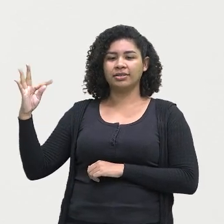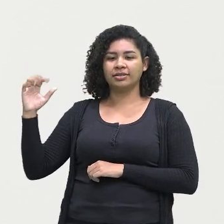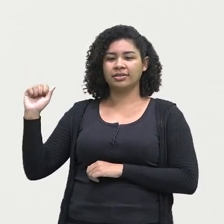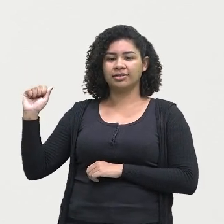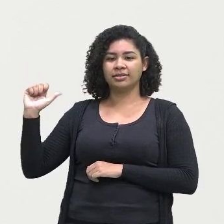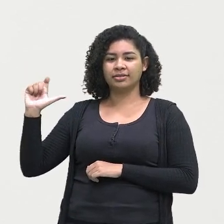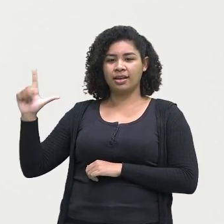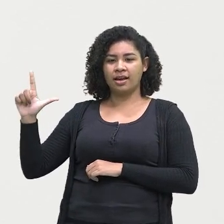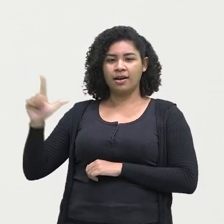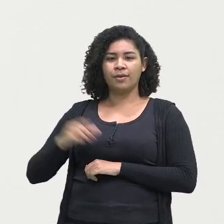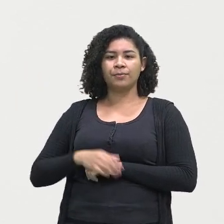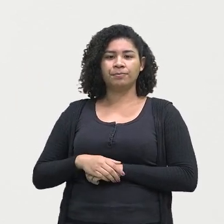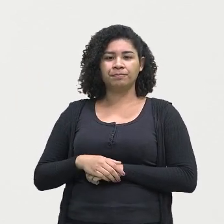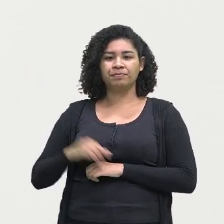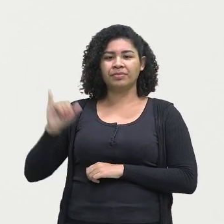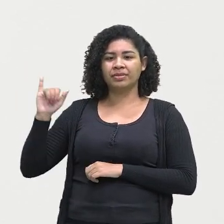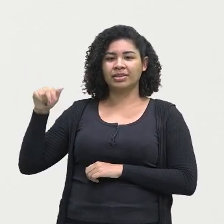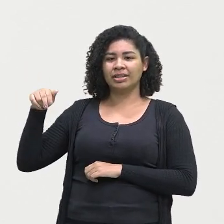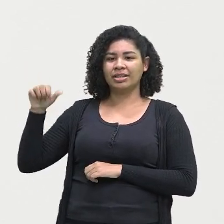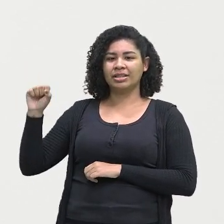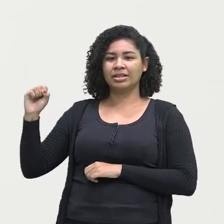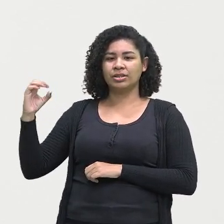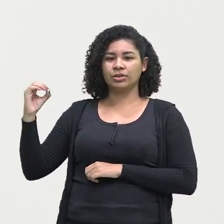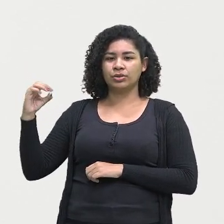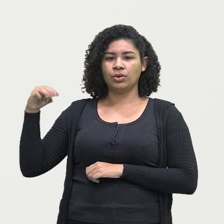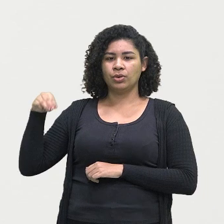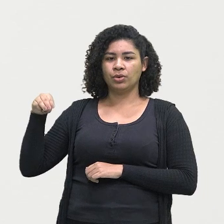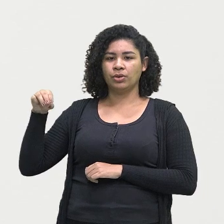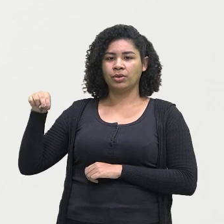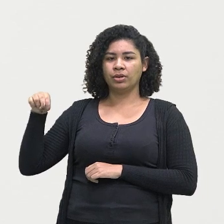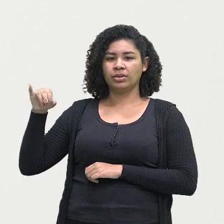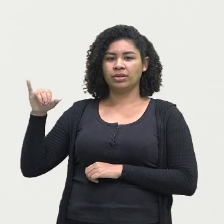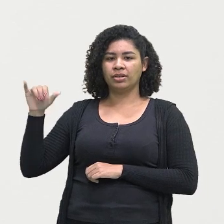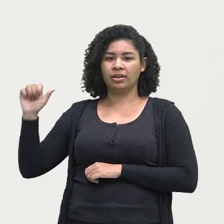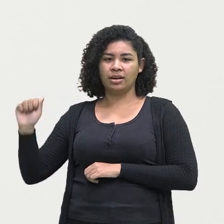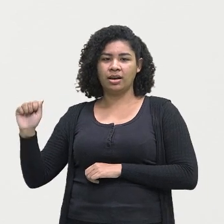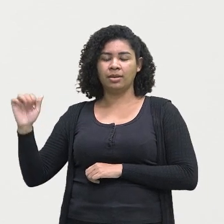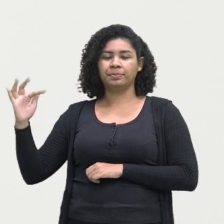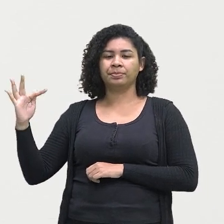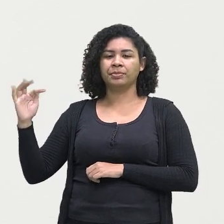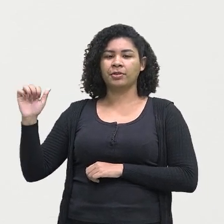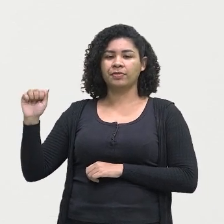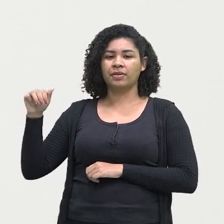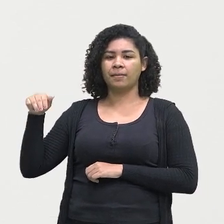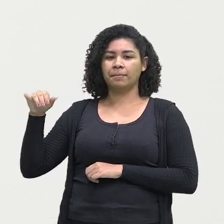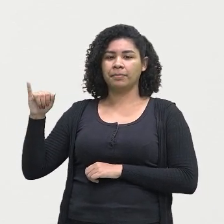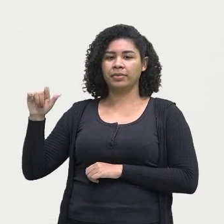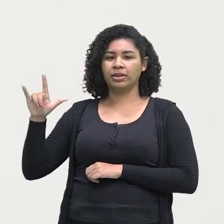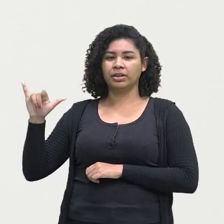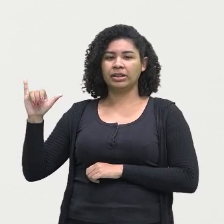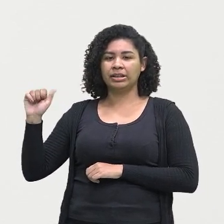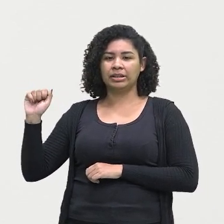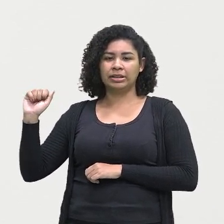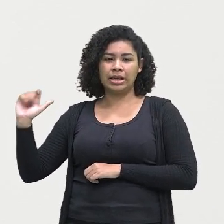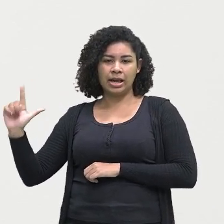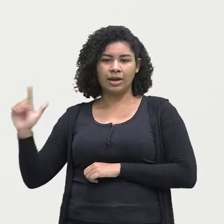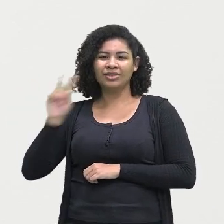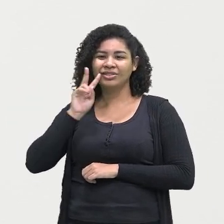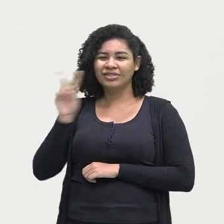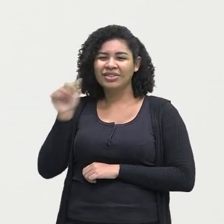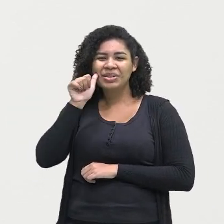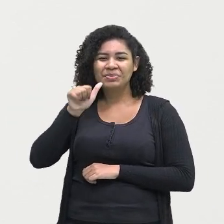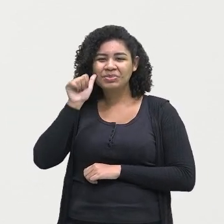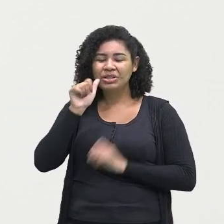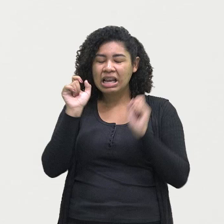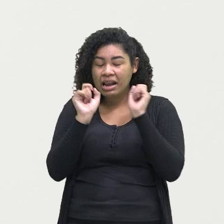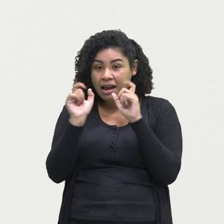Insônia, familial, é isso mesmo que vocês estão pensando. Olha só a foto aqui dela, olhando para o relógio, sem